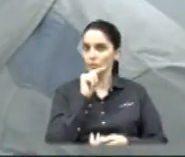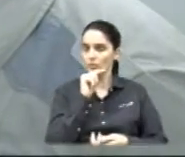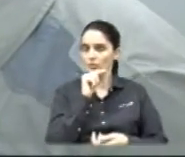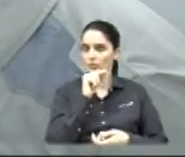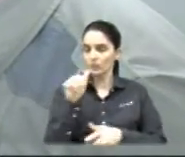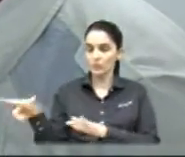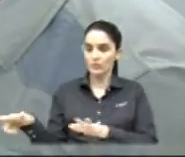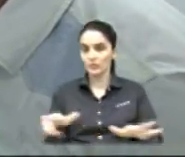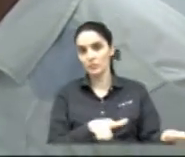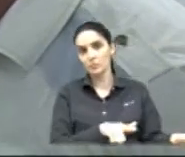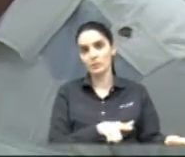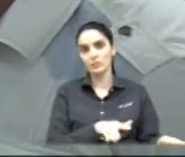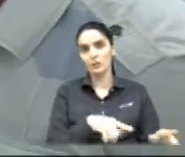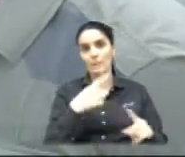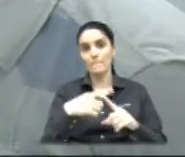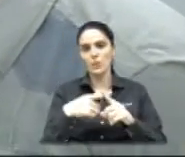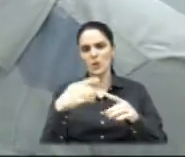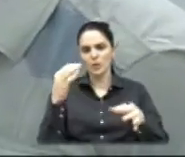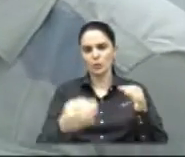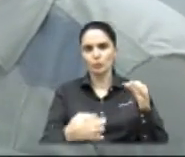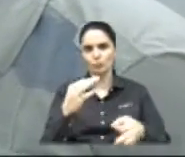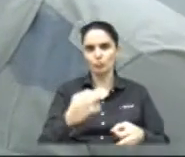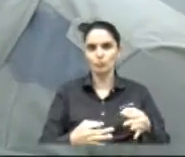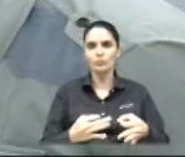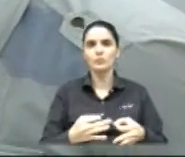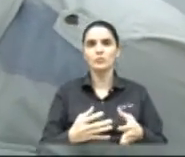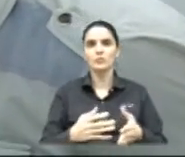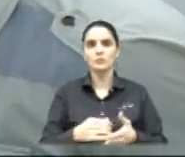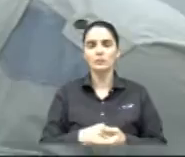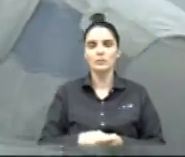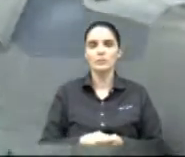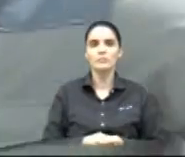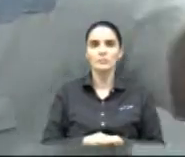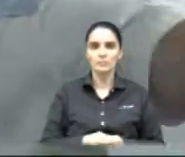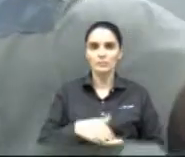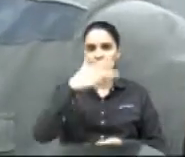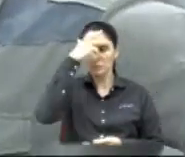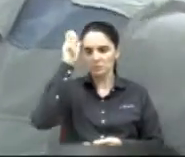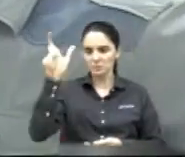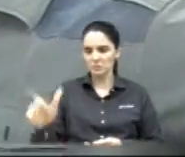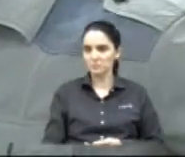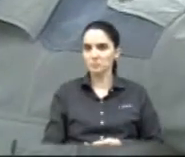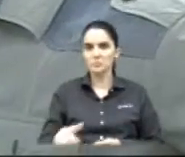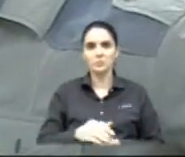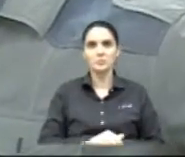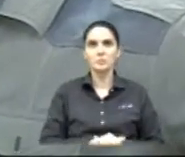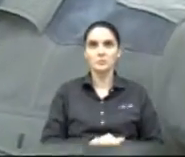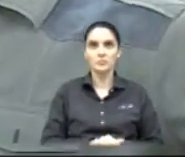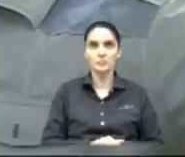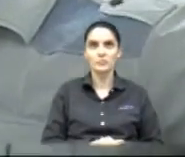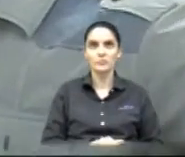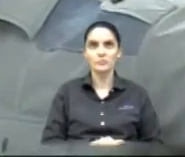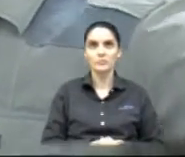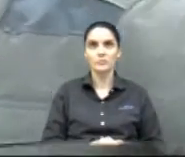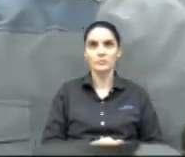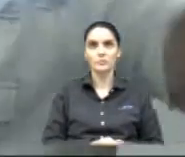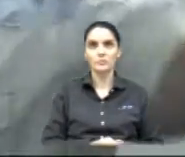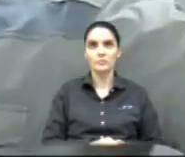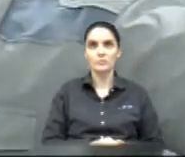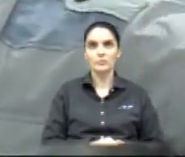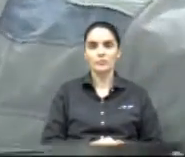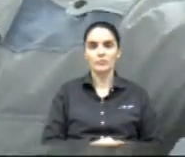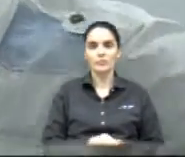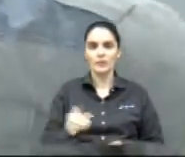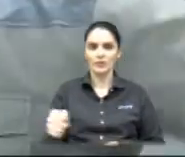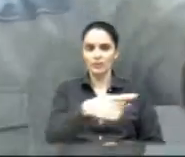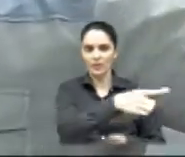via decisão judicial, tamanha a desumanidade deste que falou há pouco. Portanto, vir aqui